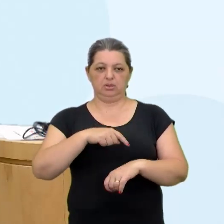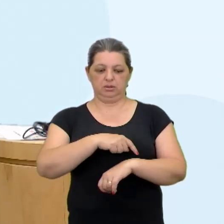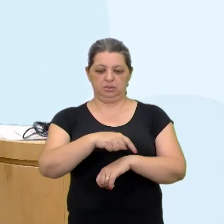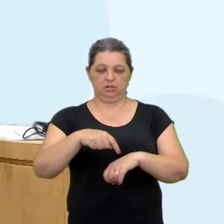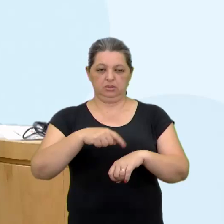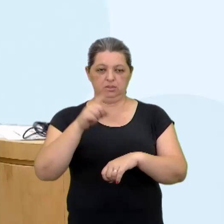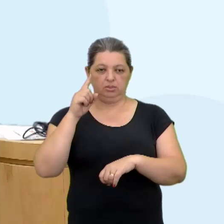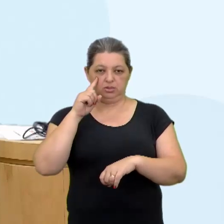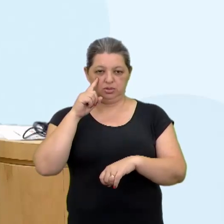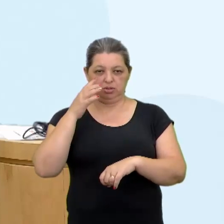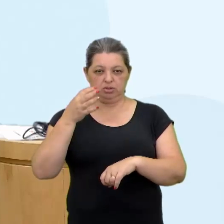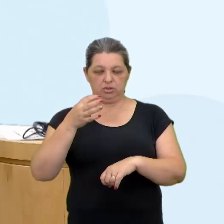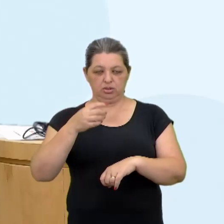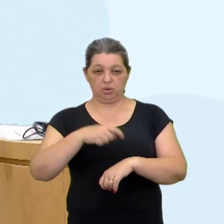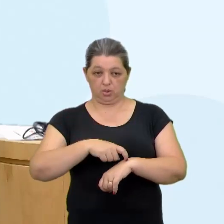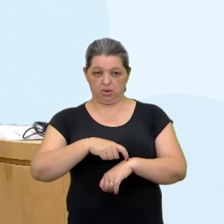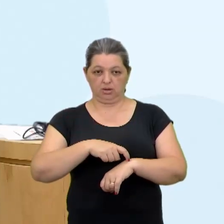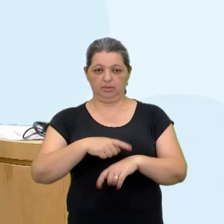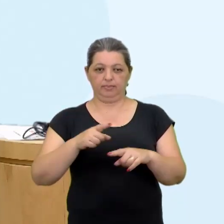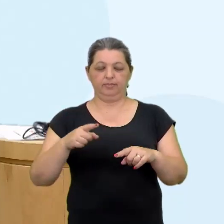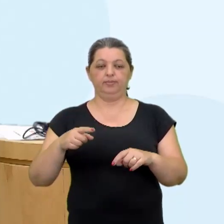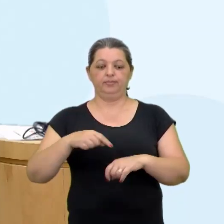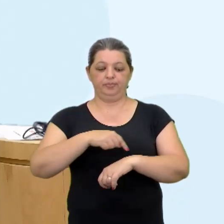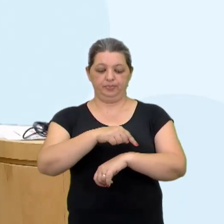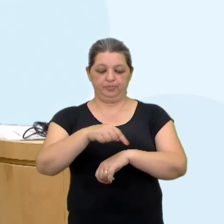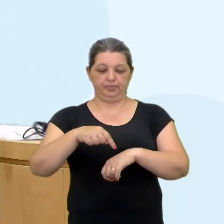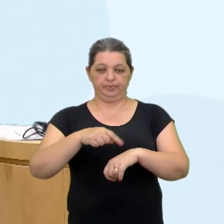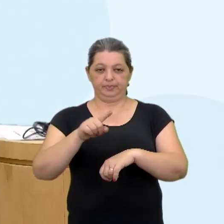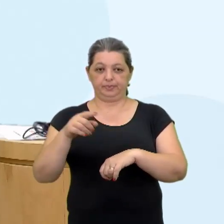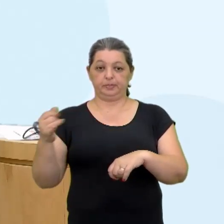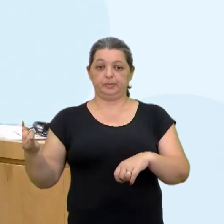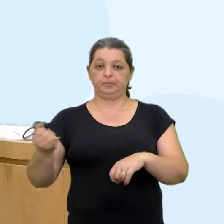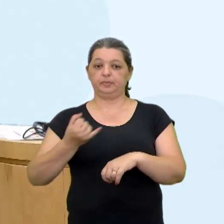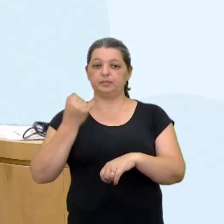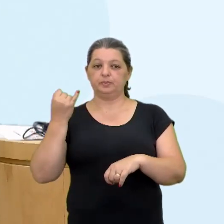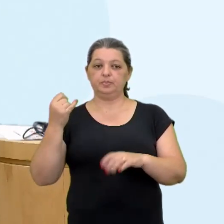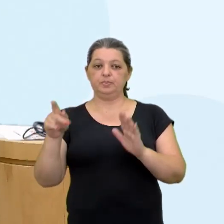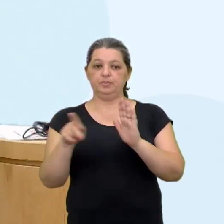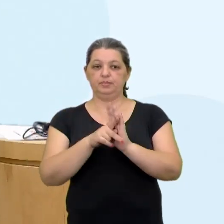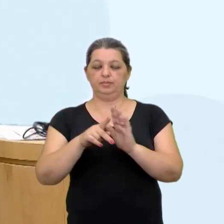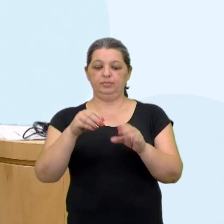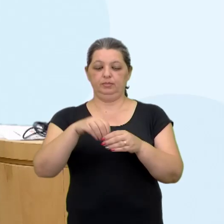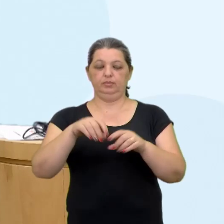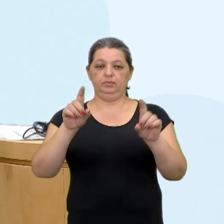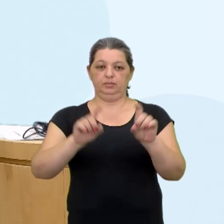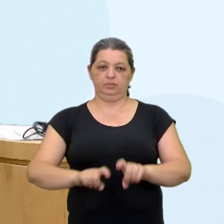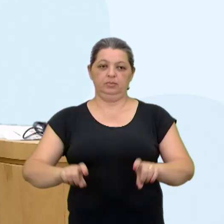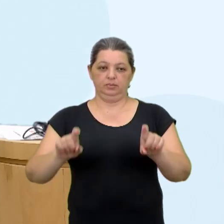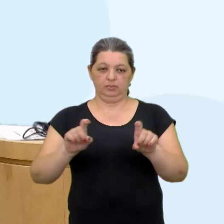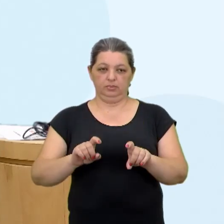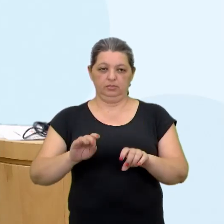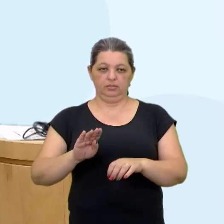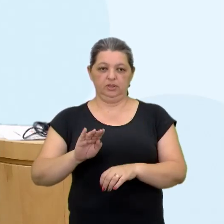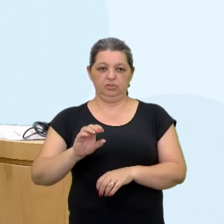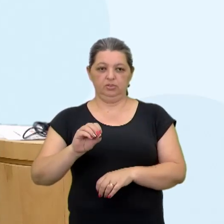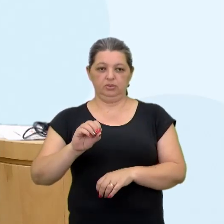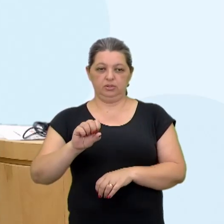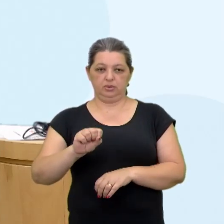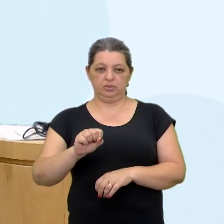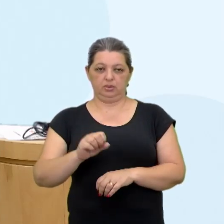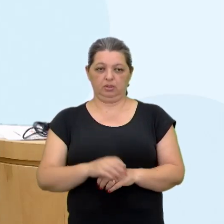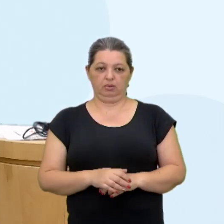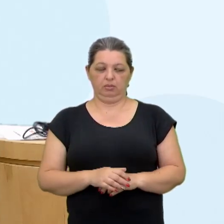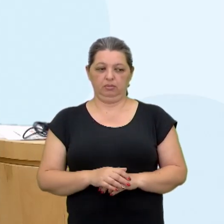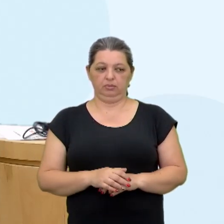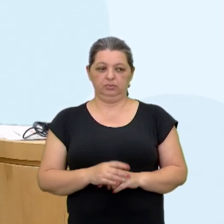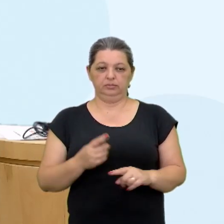aqui. Esse relógio, ele é importante porque, assim, no seu próprio computador, se a sua BIOS está com algum problema no relógio,